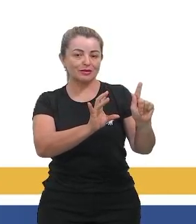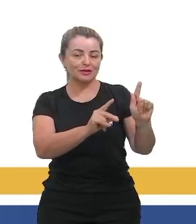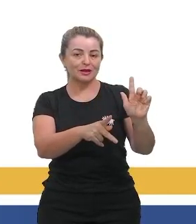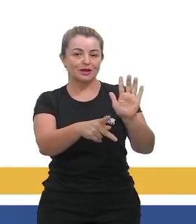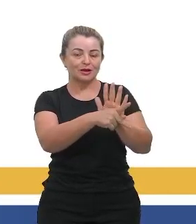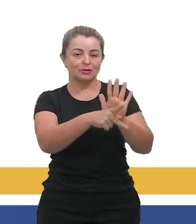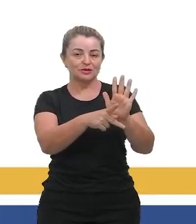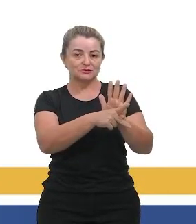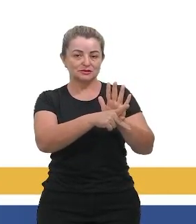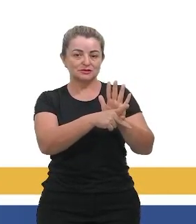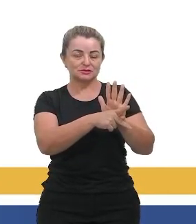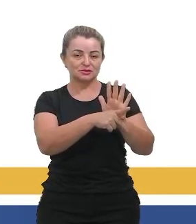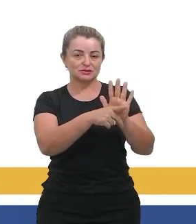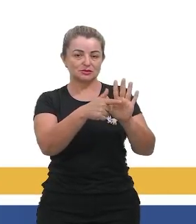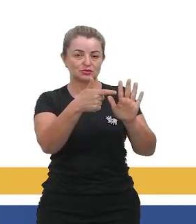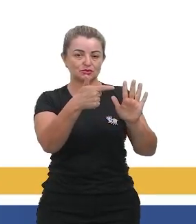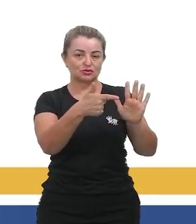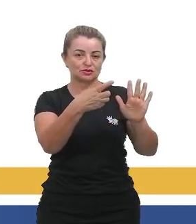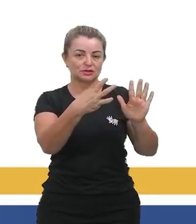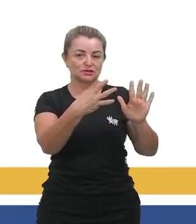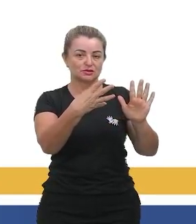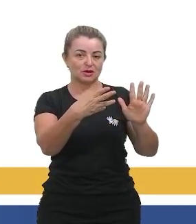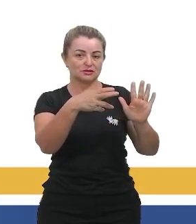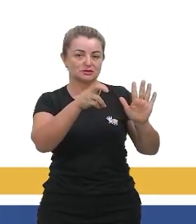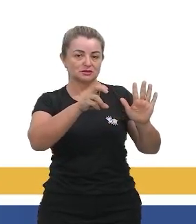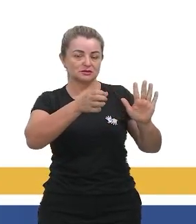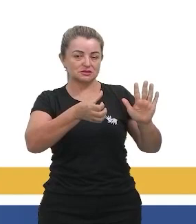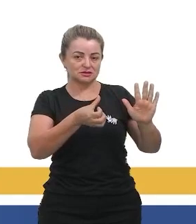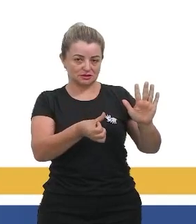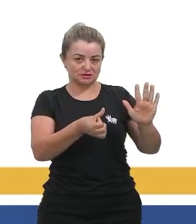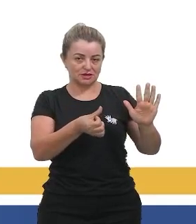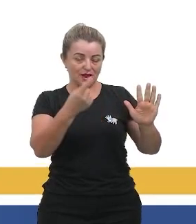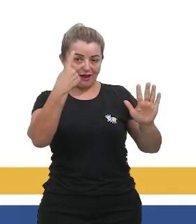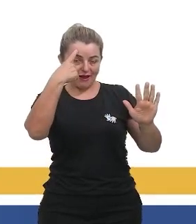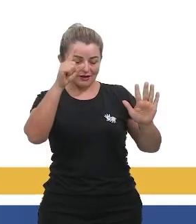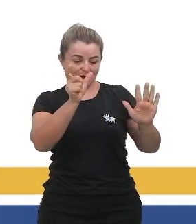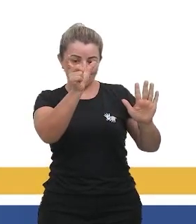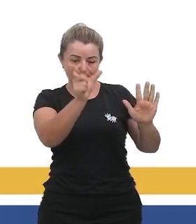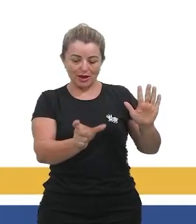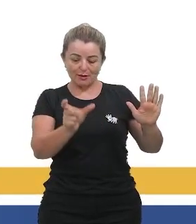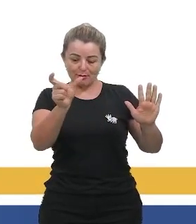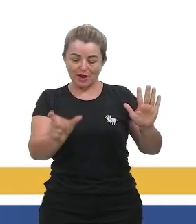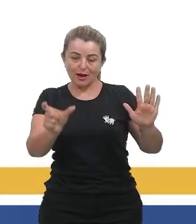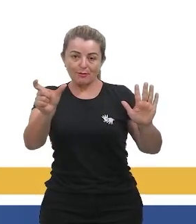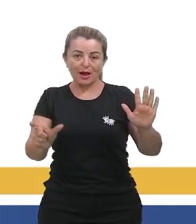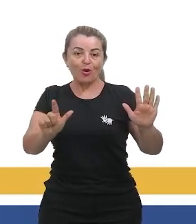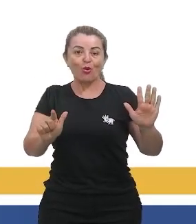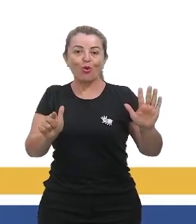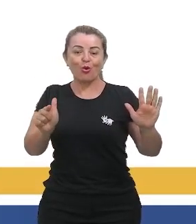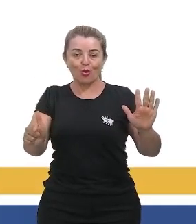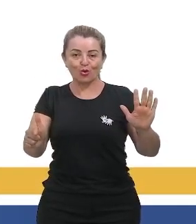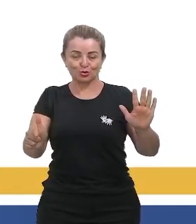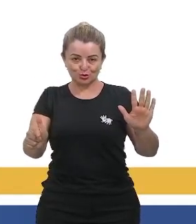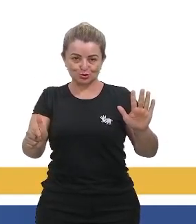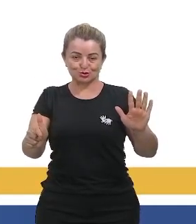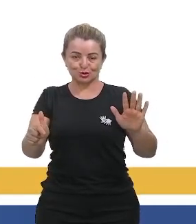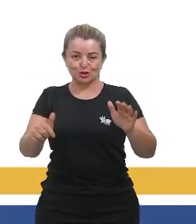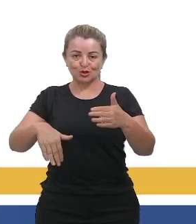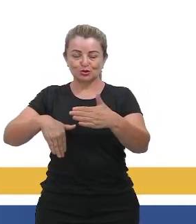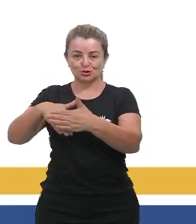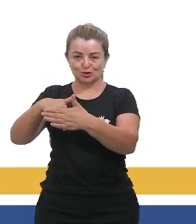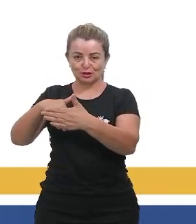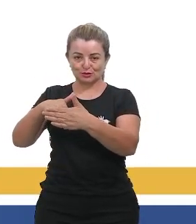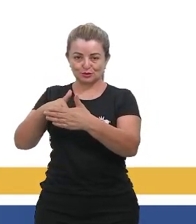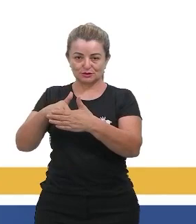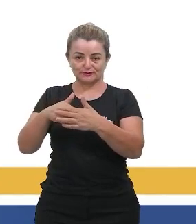4, 5 e 6, que representam a ideia dos outros jogadores, cujo o A está relacionado a um ângulo